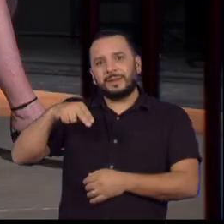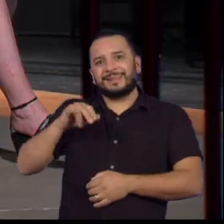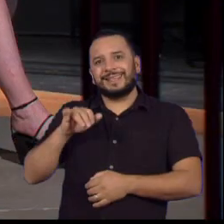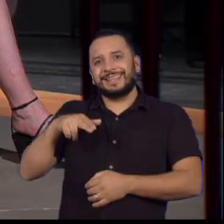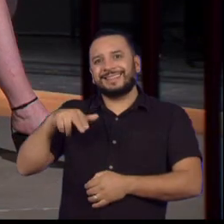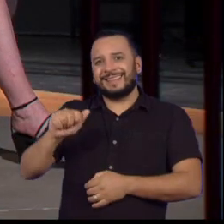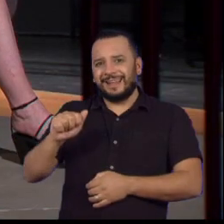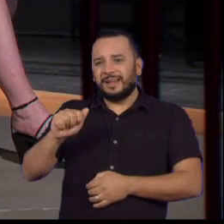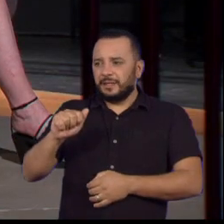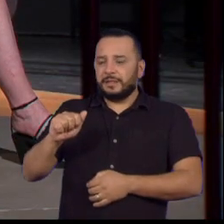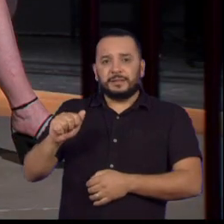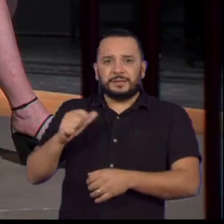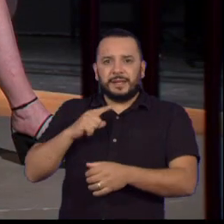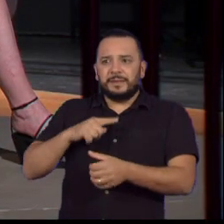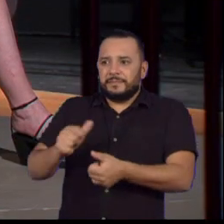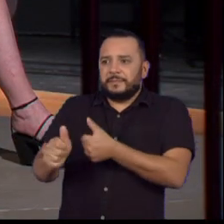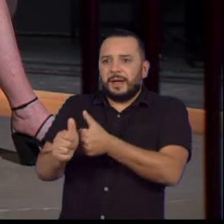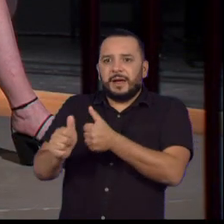plateia. E